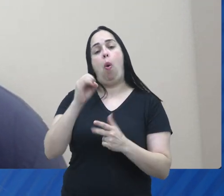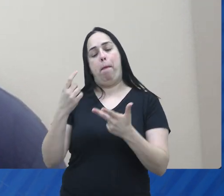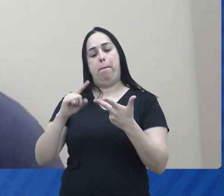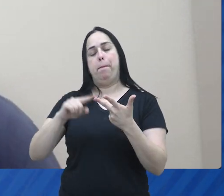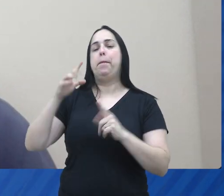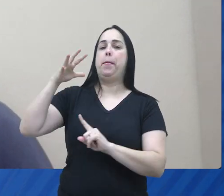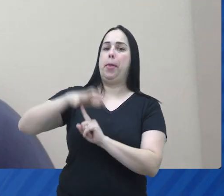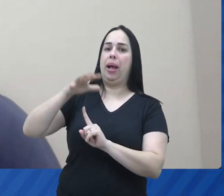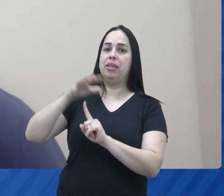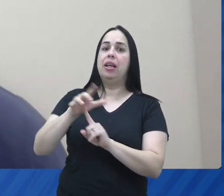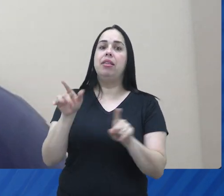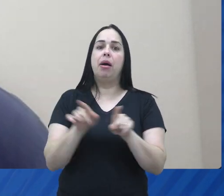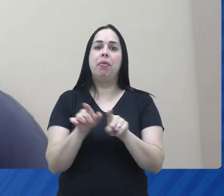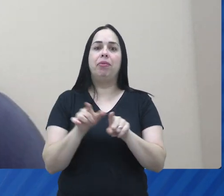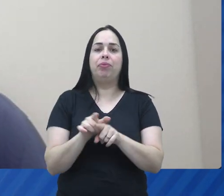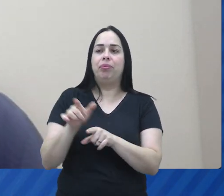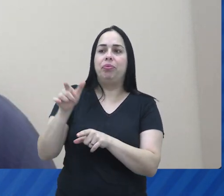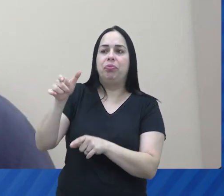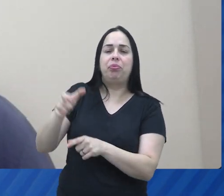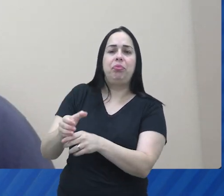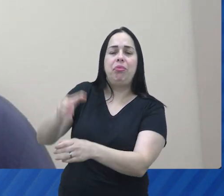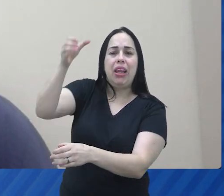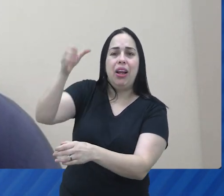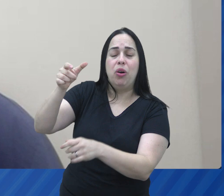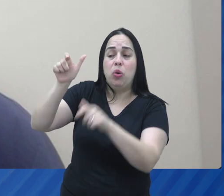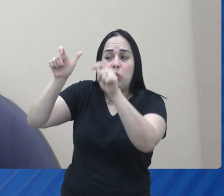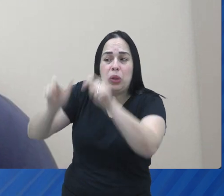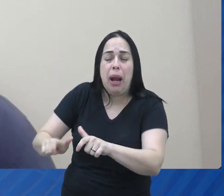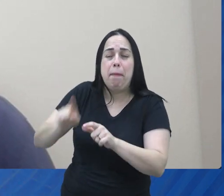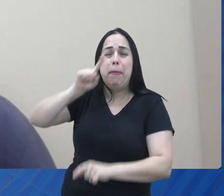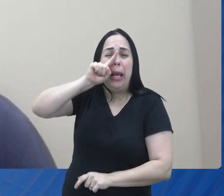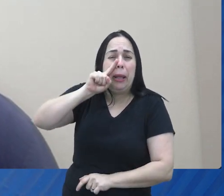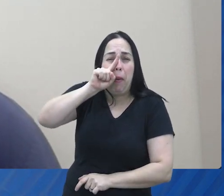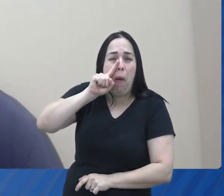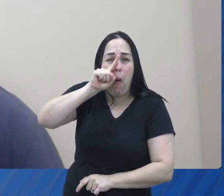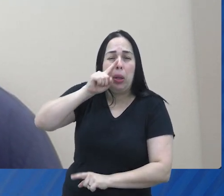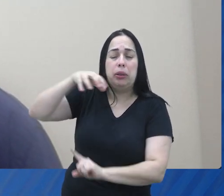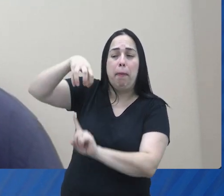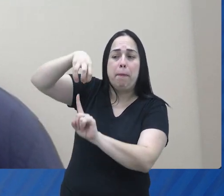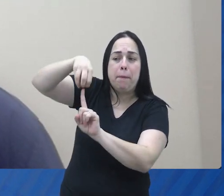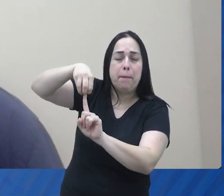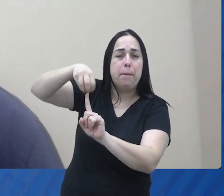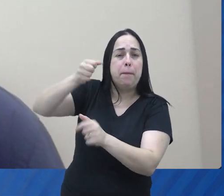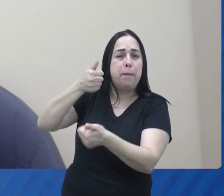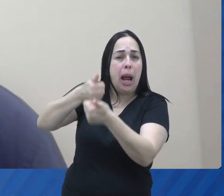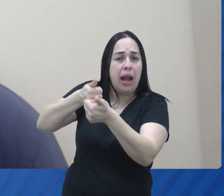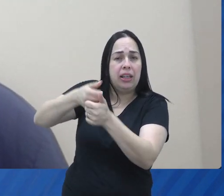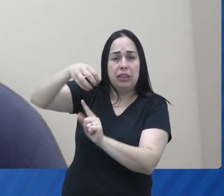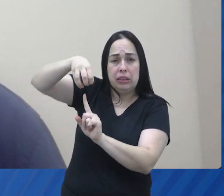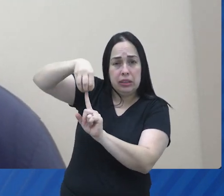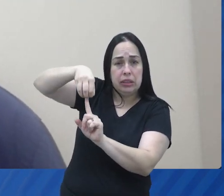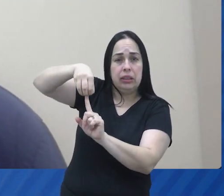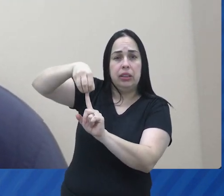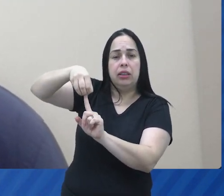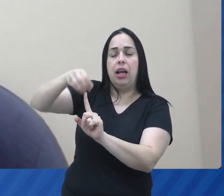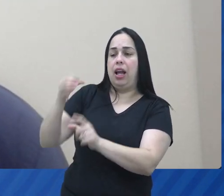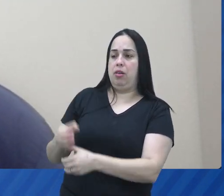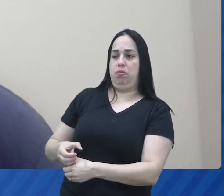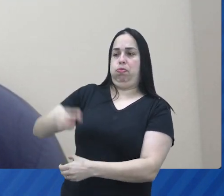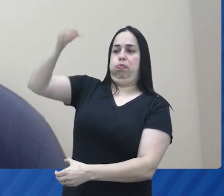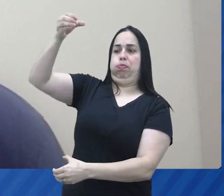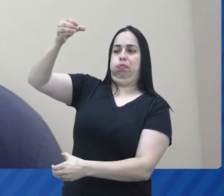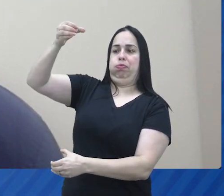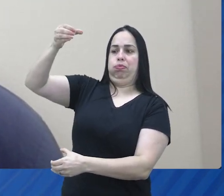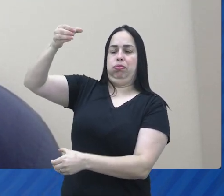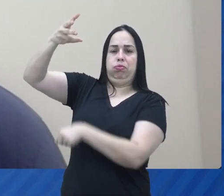praças movimentadas, mas também em alguns locais que têm um pouco mais de perigo, mais afastados, onde tem posto de ônibus junto a bairros